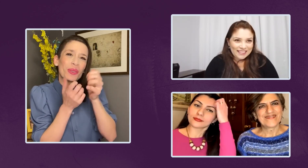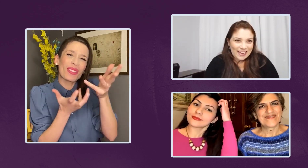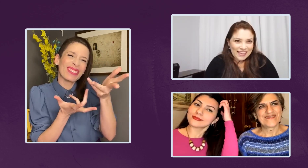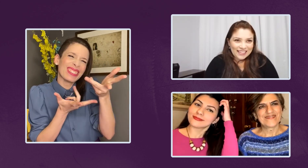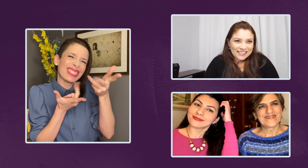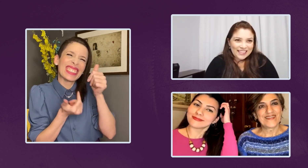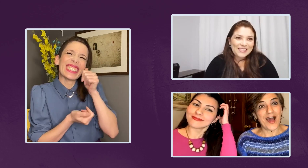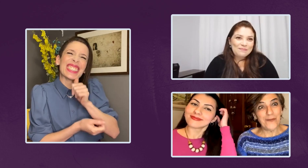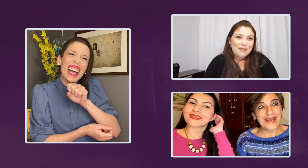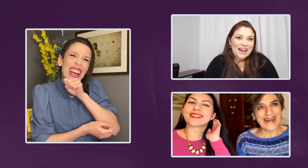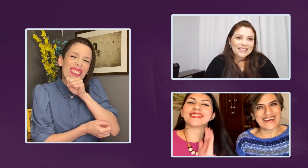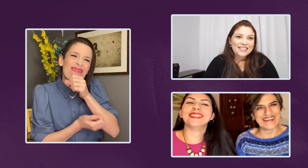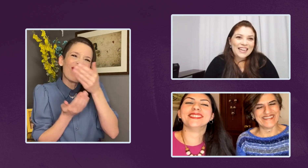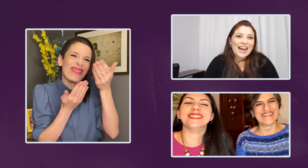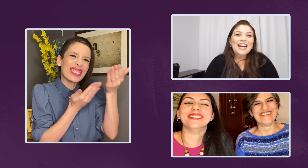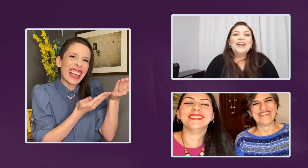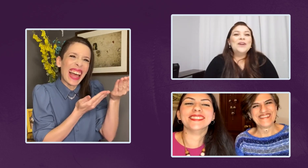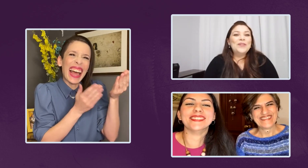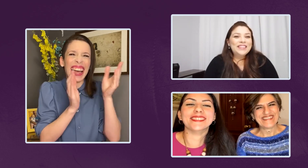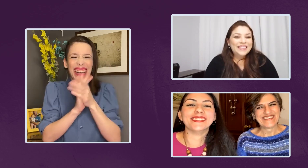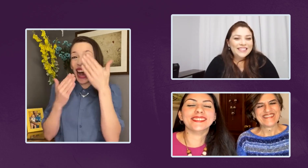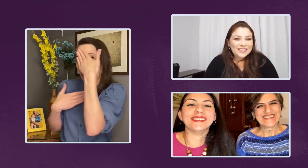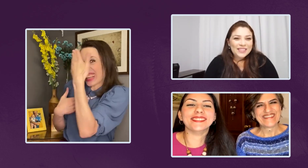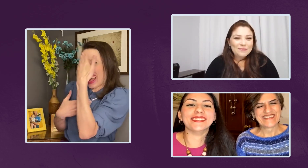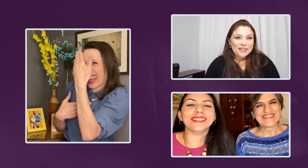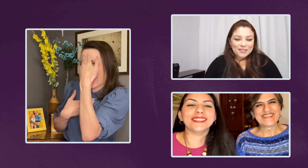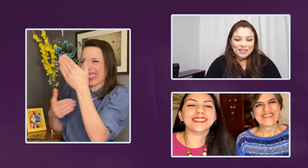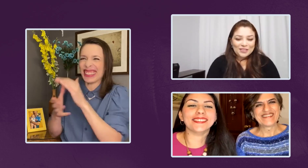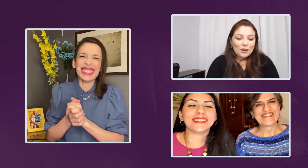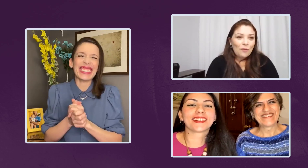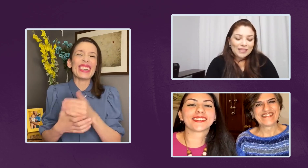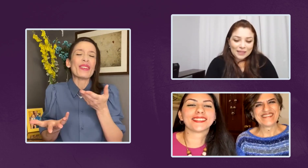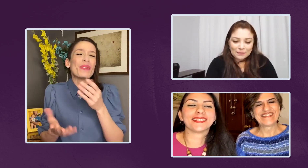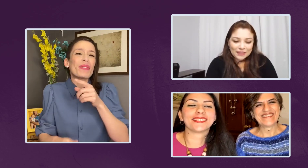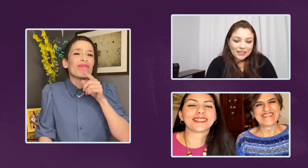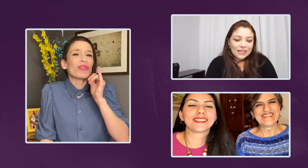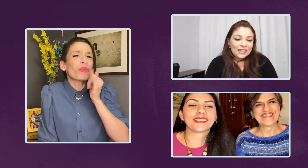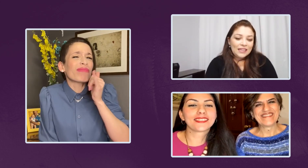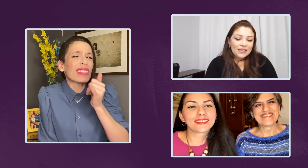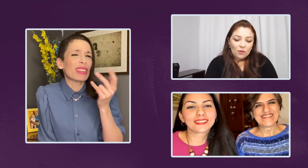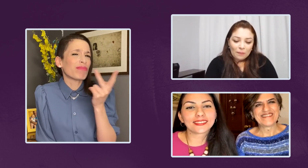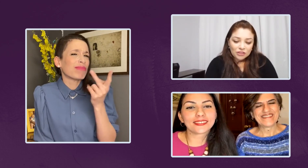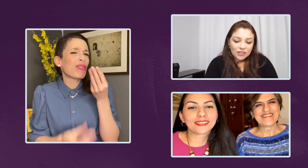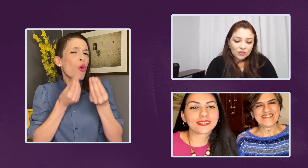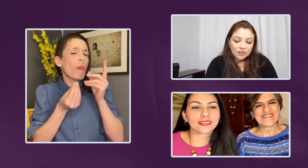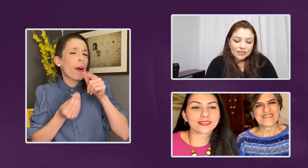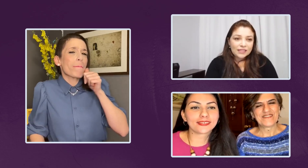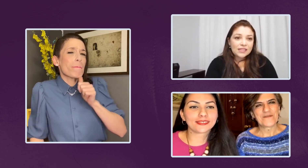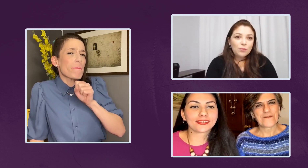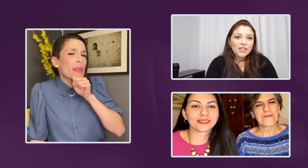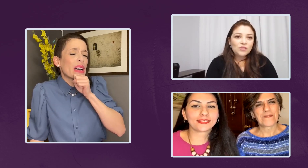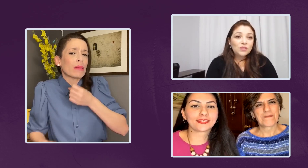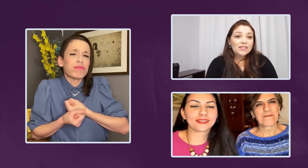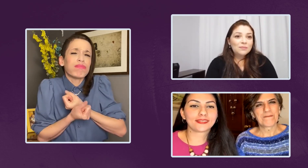é a mãe dela, né? Obrigada! Está contando aqui para gente, né, como é ser mãe, e compartilhando. Eu tenho